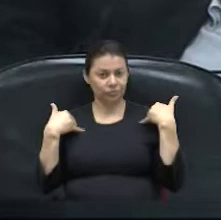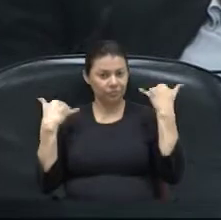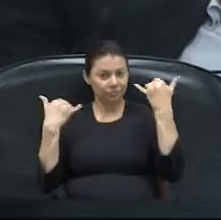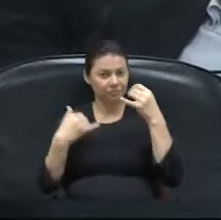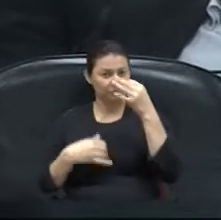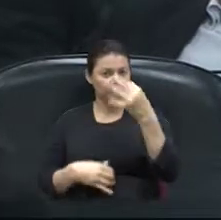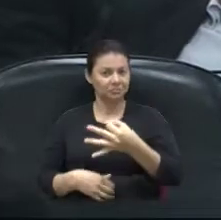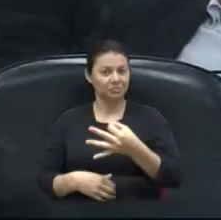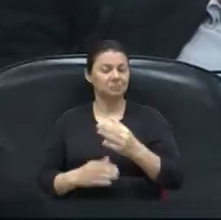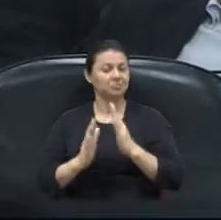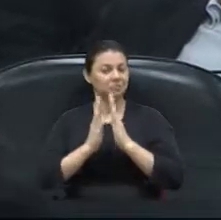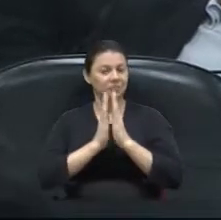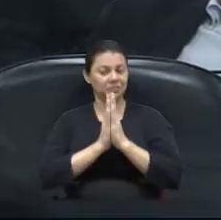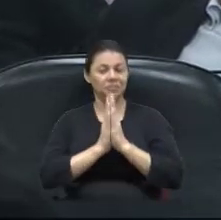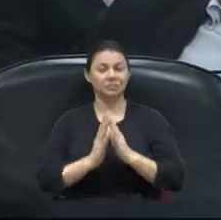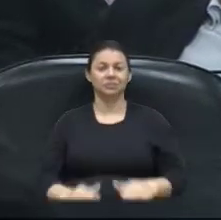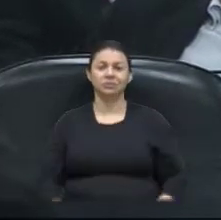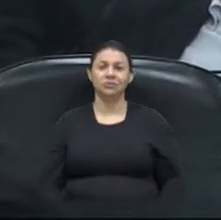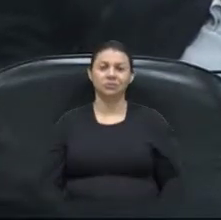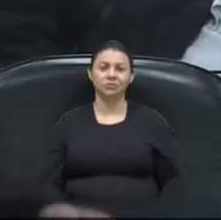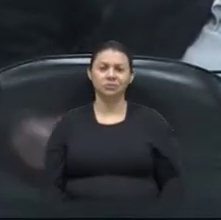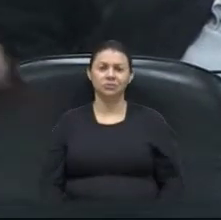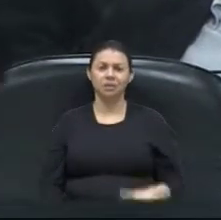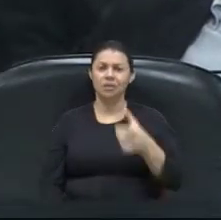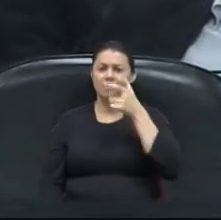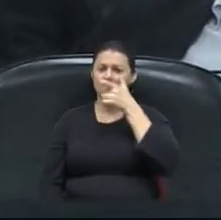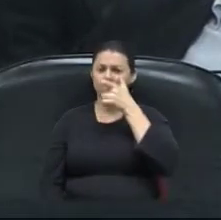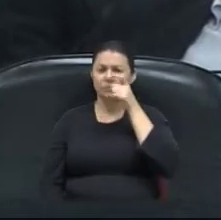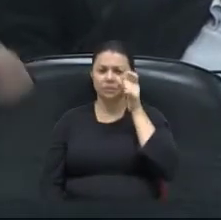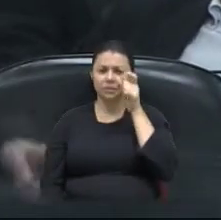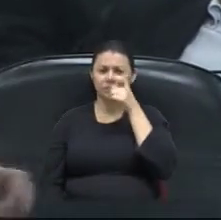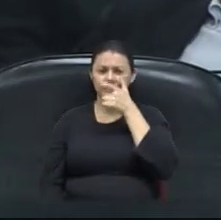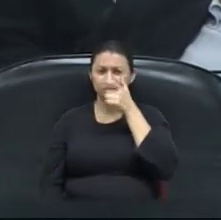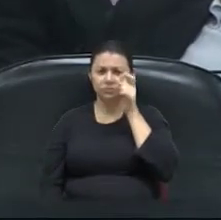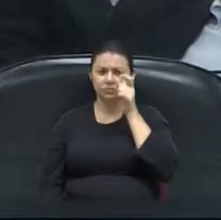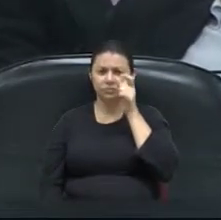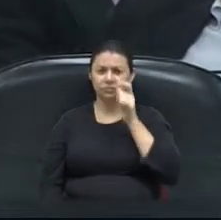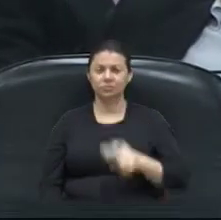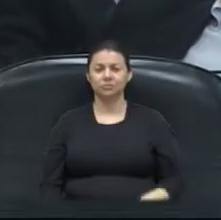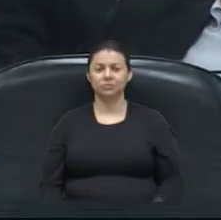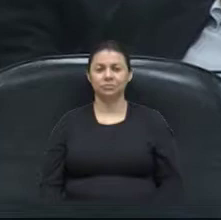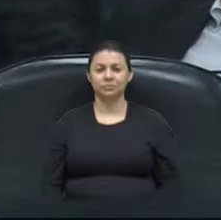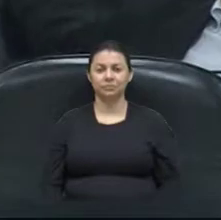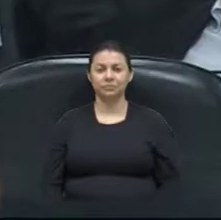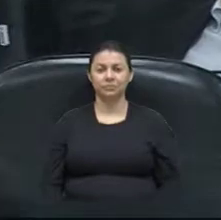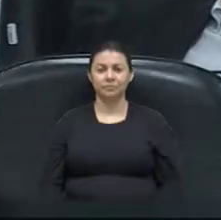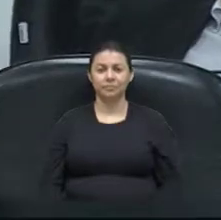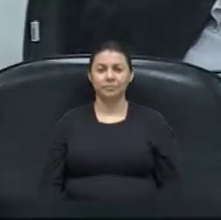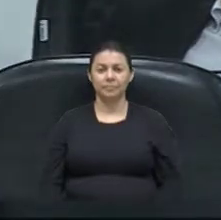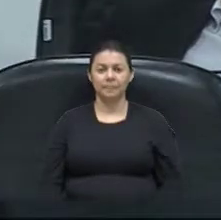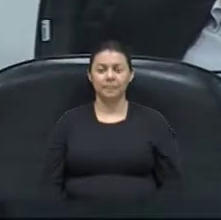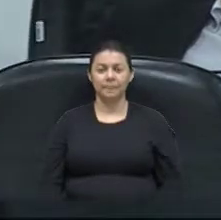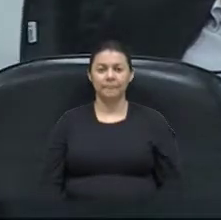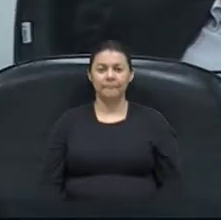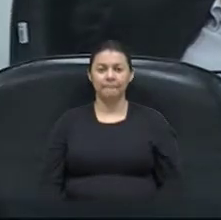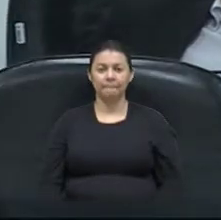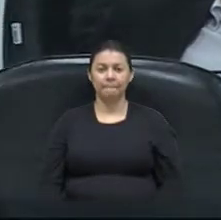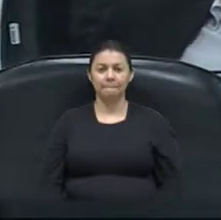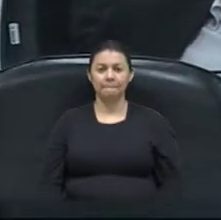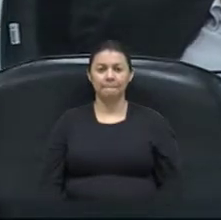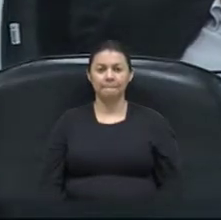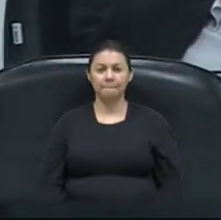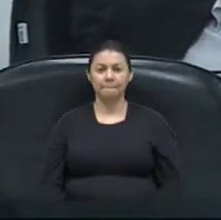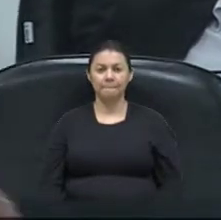é algo que nos chama muito atenção presidente eu sempre digo isso às vezes posso até ser um tanto quanto